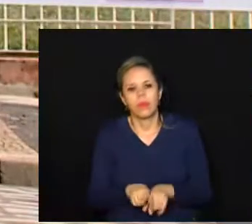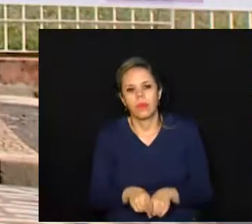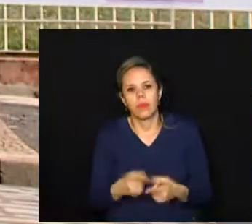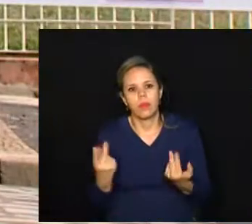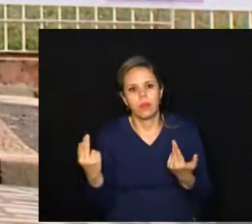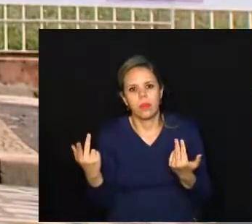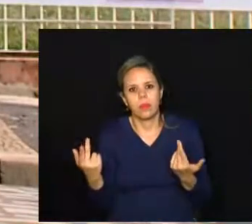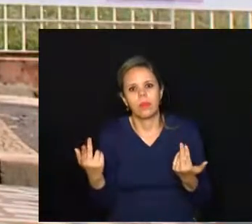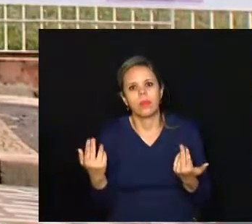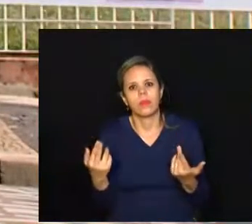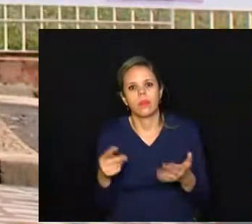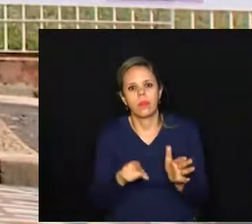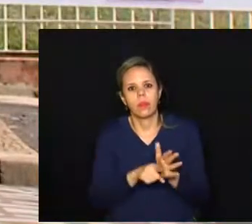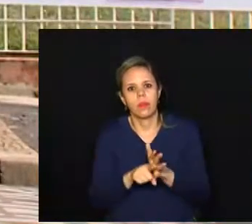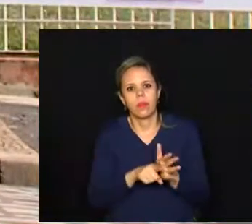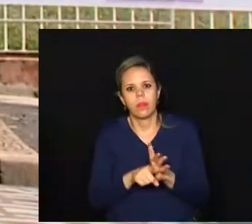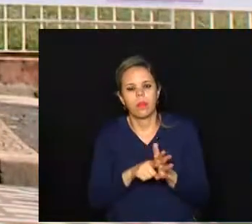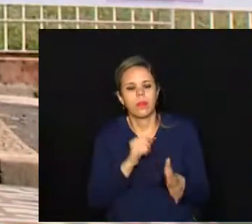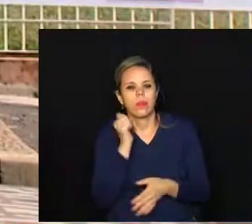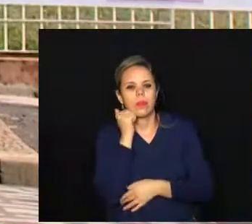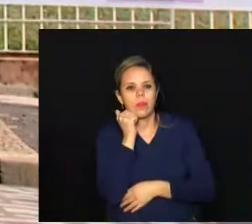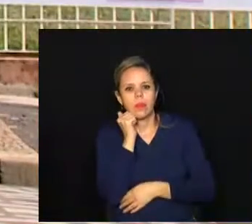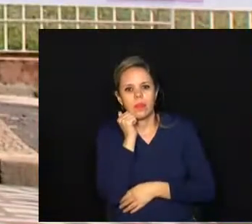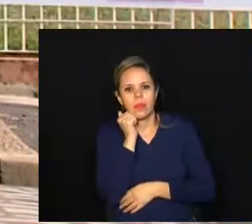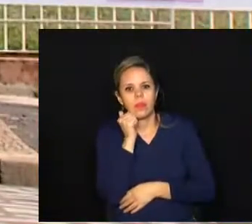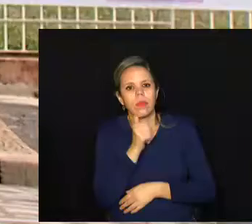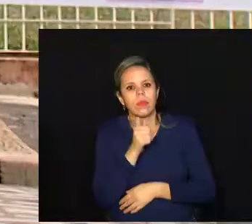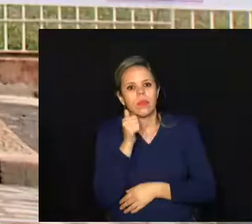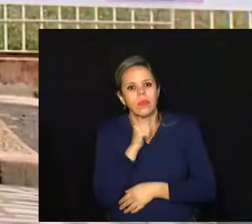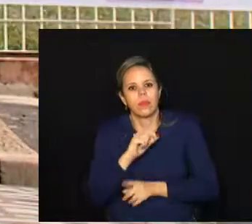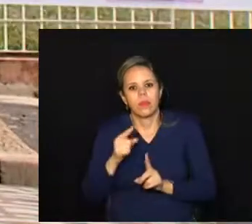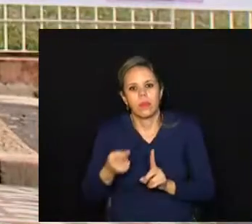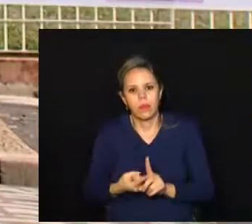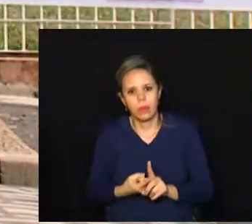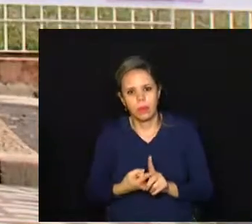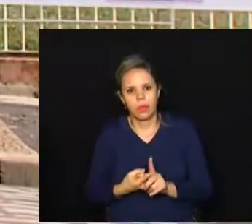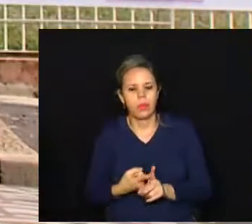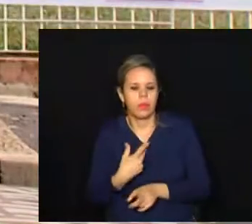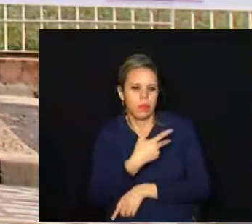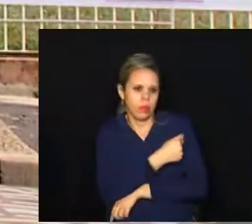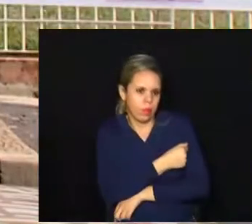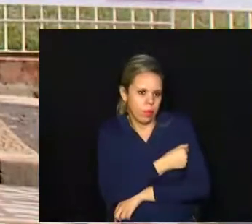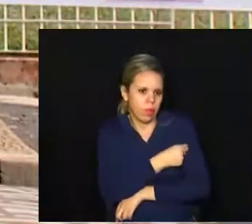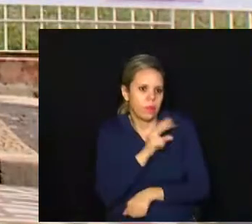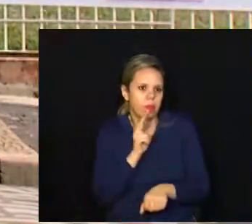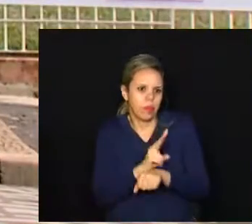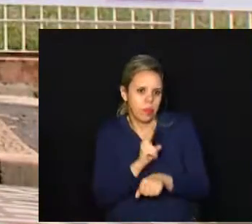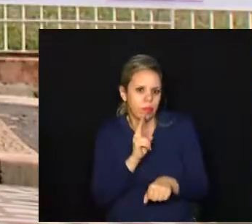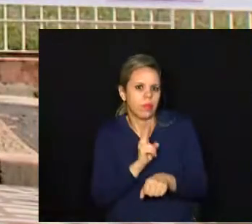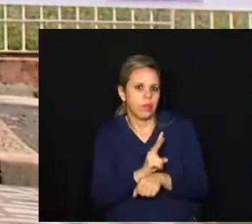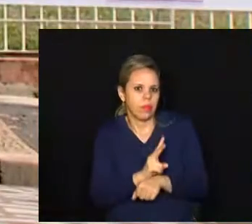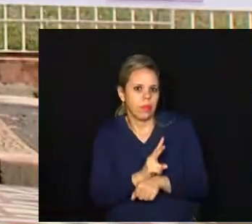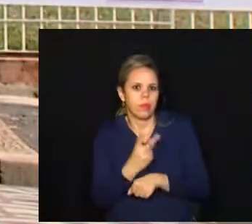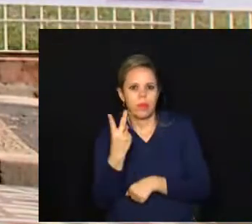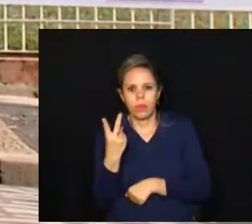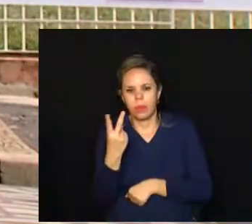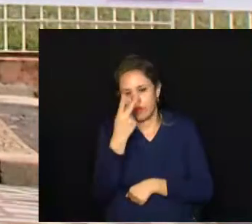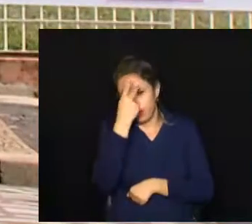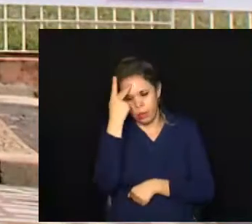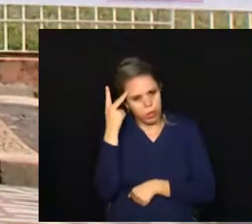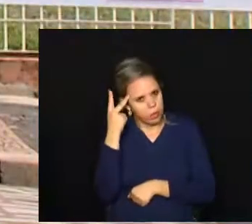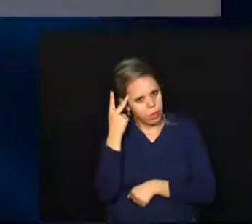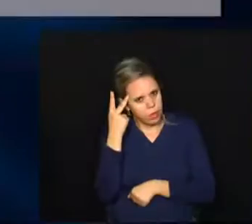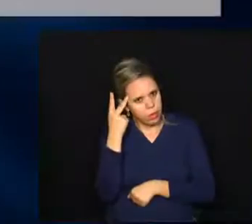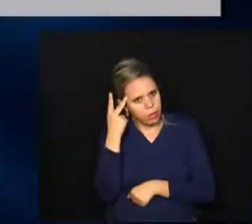mesma teoria estudada pela ciência sobre mulheres grávidas imunizadas: a proteção de duas pessoas de uma